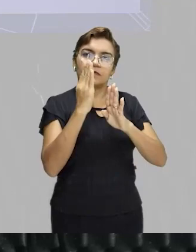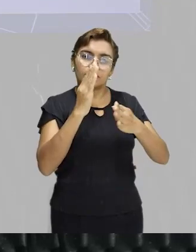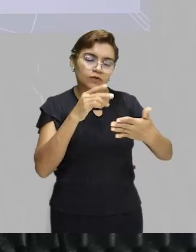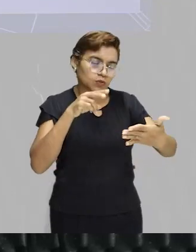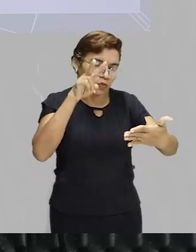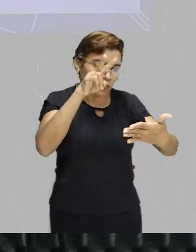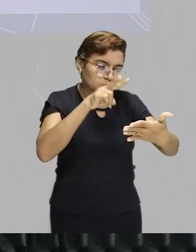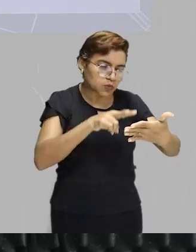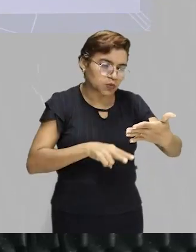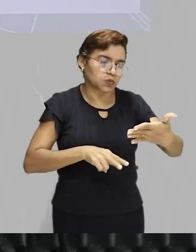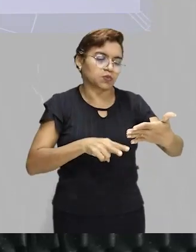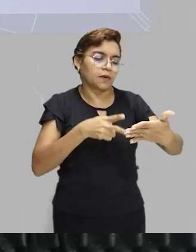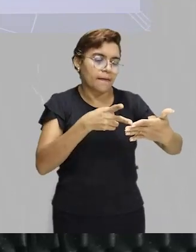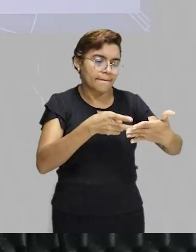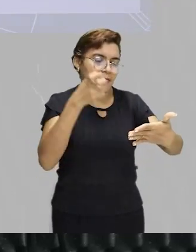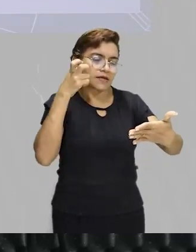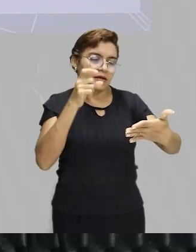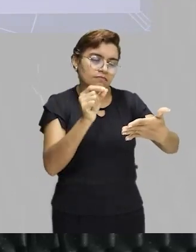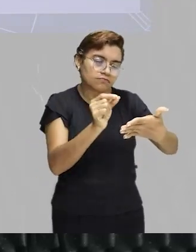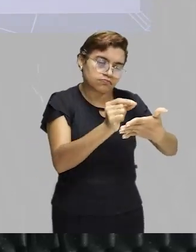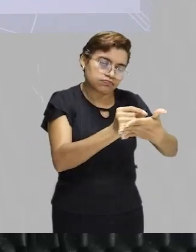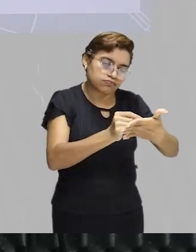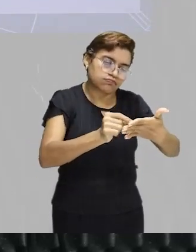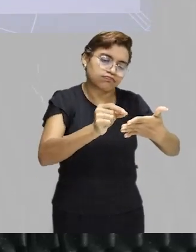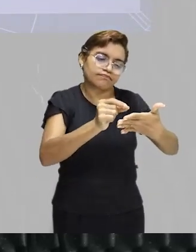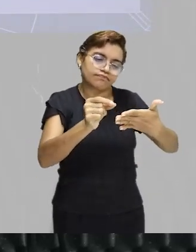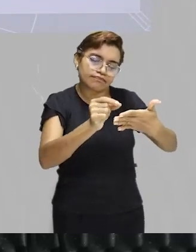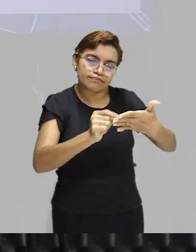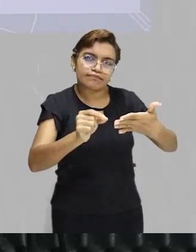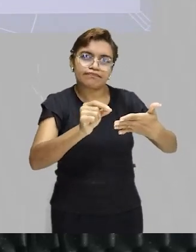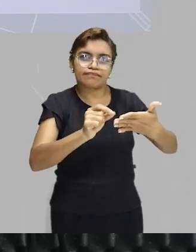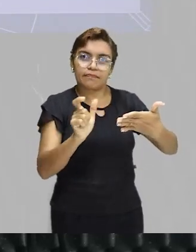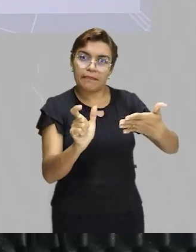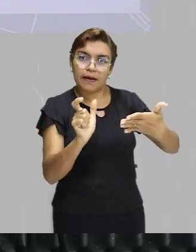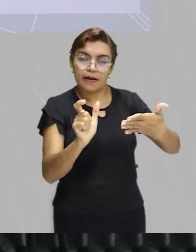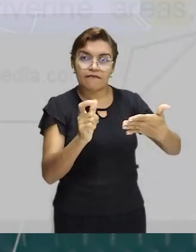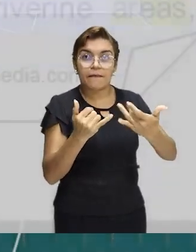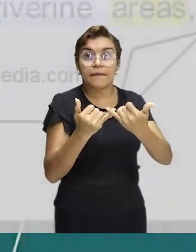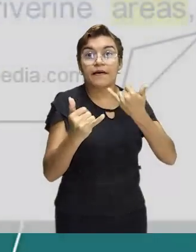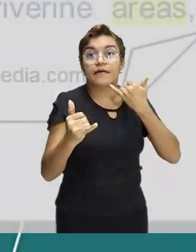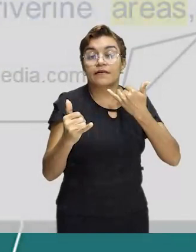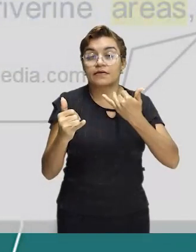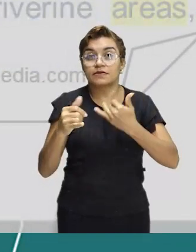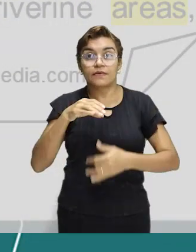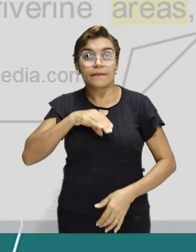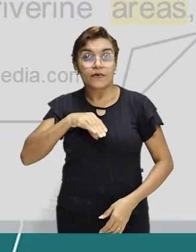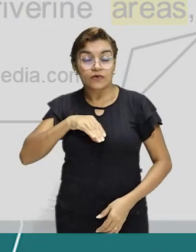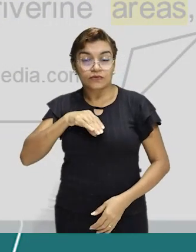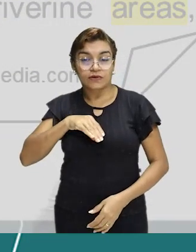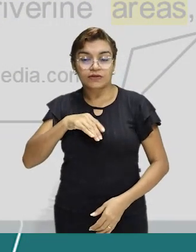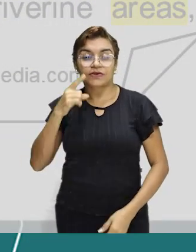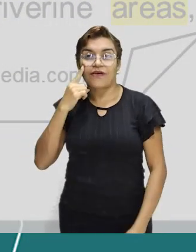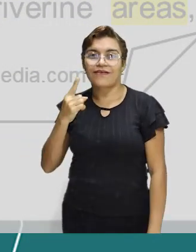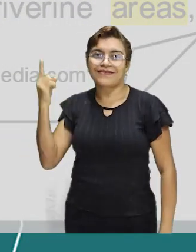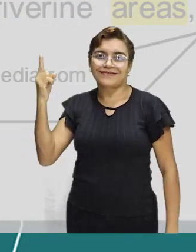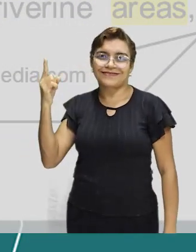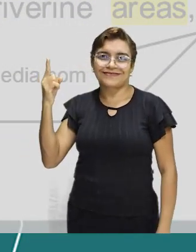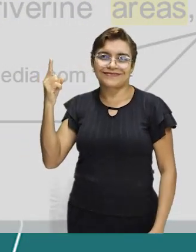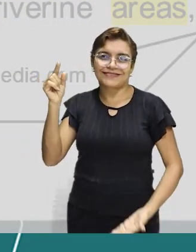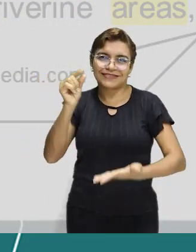circule, sublinhe, passe o marca-texto nas palavras que parecem com português. Seu texto ia ficar mais ou menos assim,